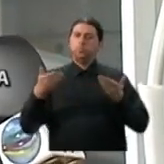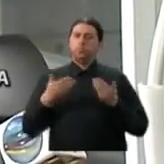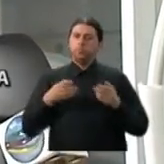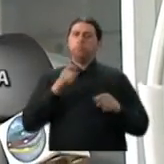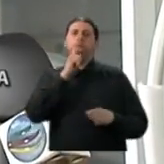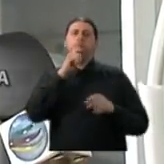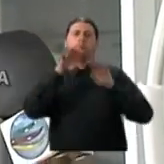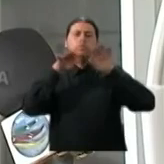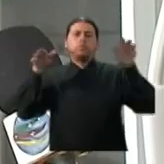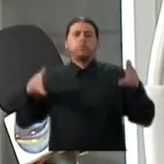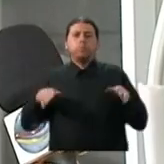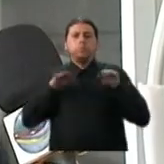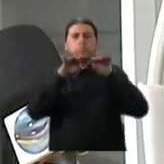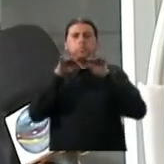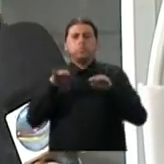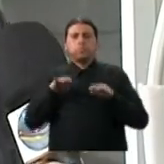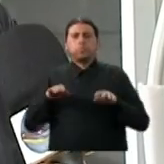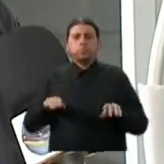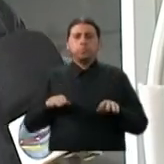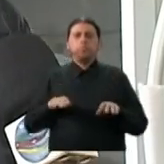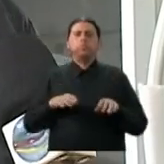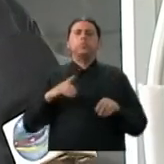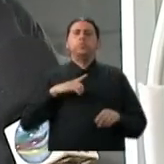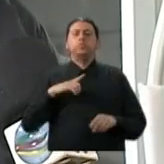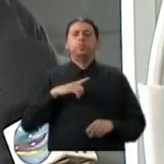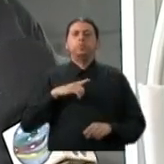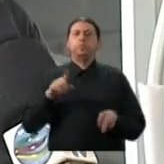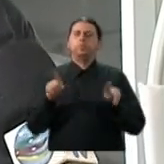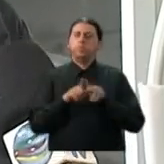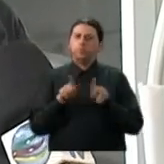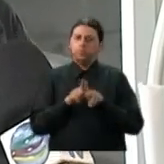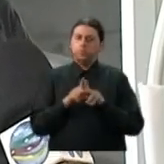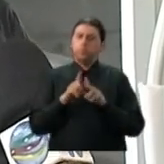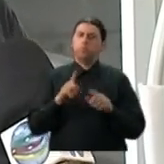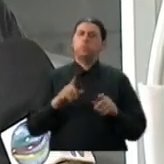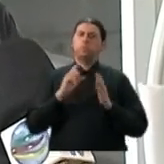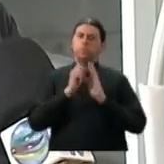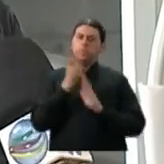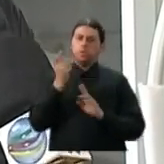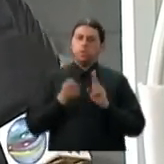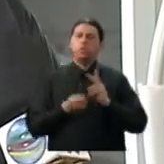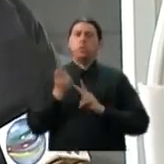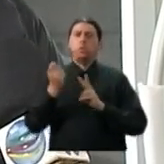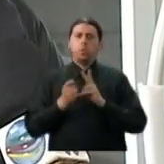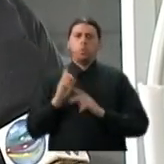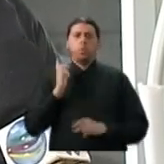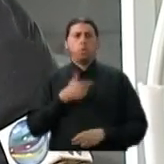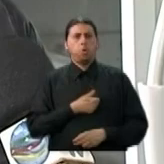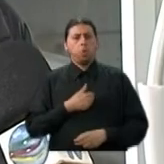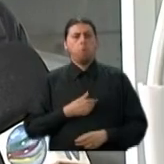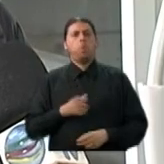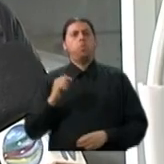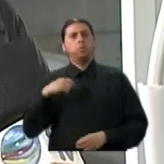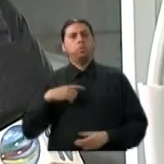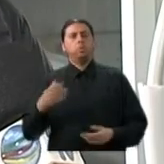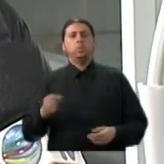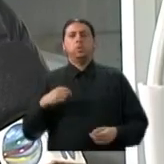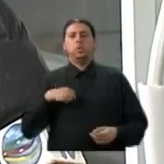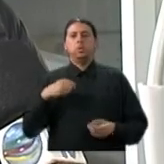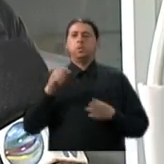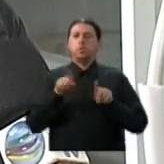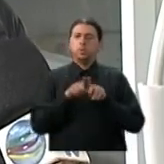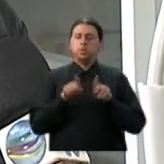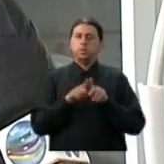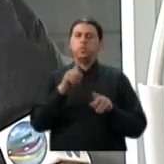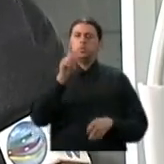recebemos, armazenamos aqui na nossa rede de frio. E todo mês a gente tem uma prestação de contas